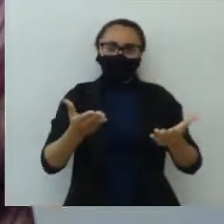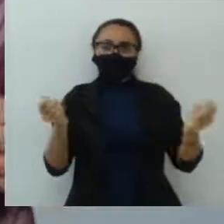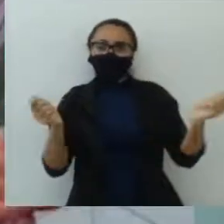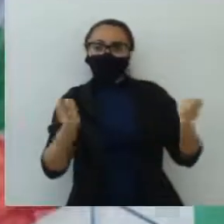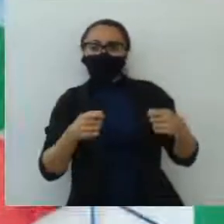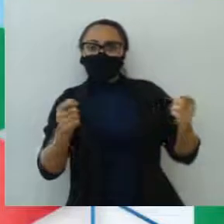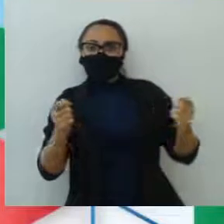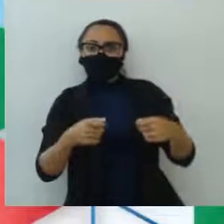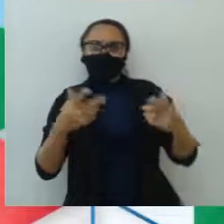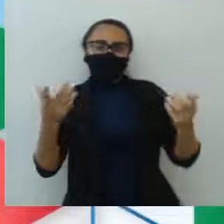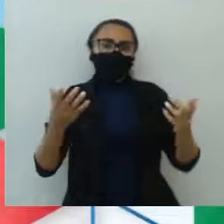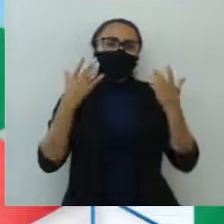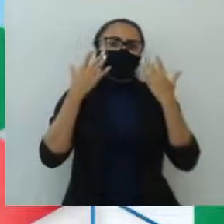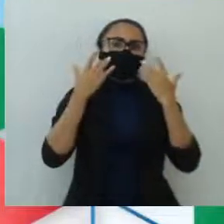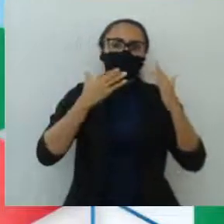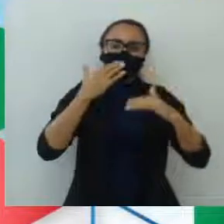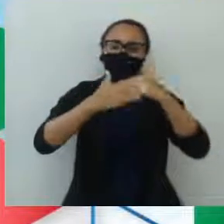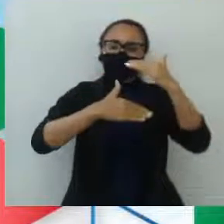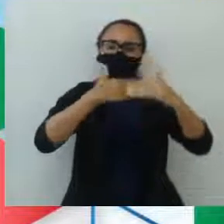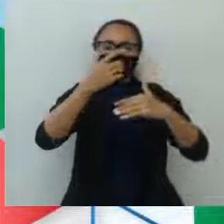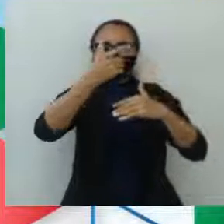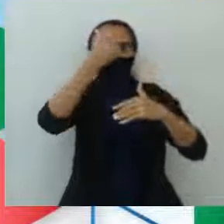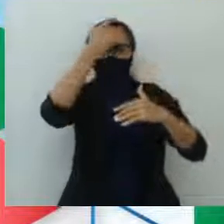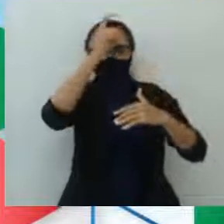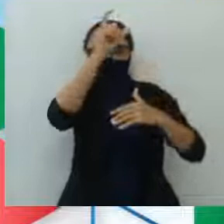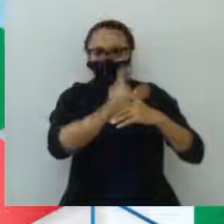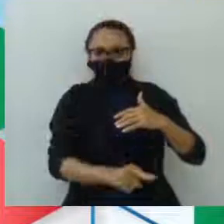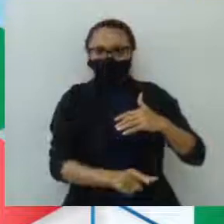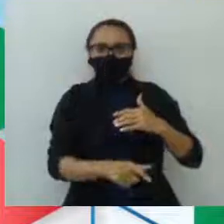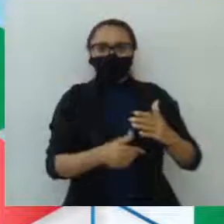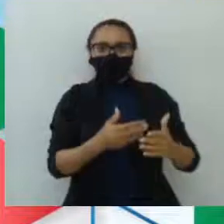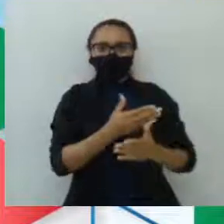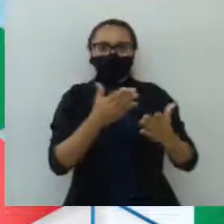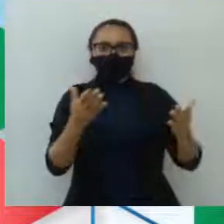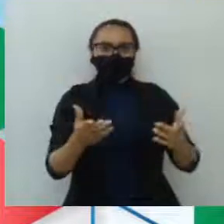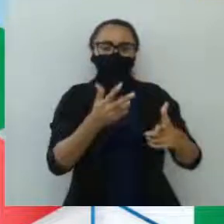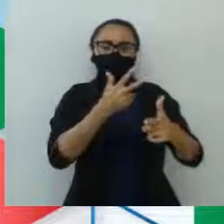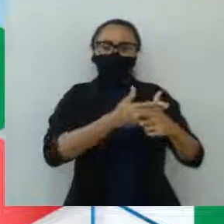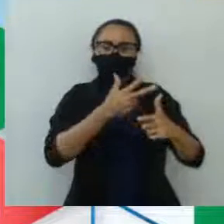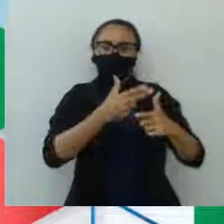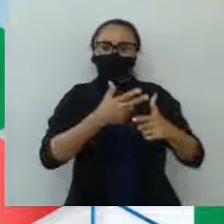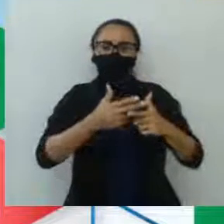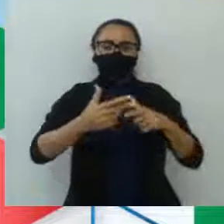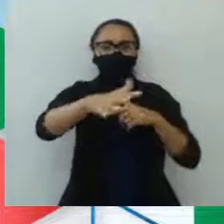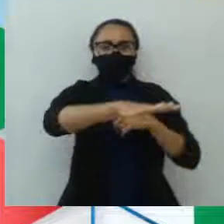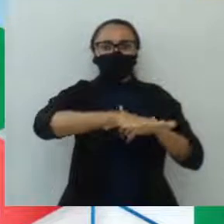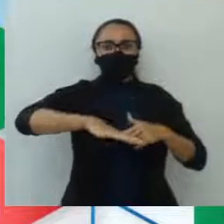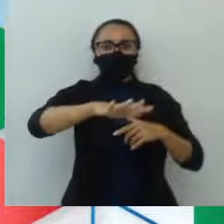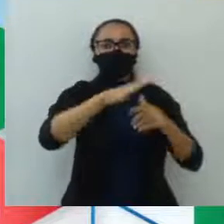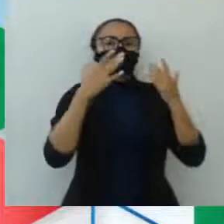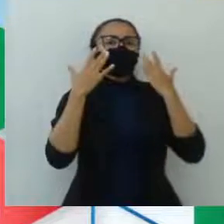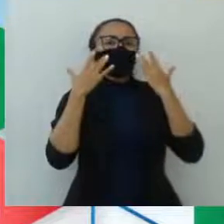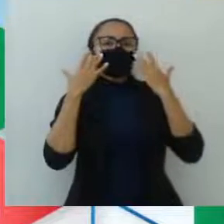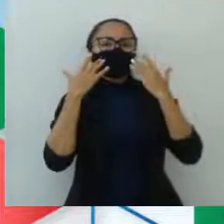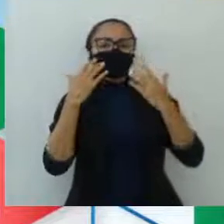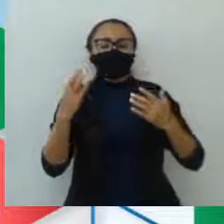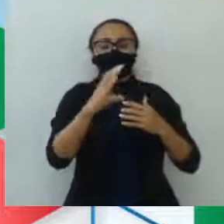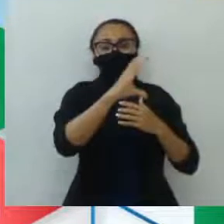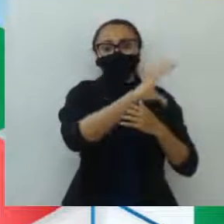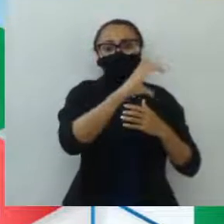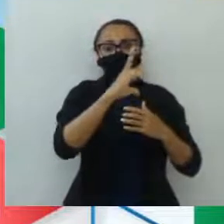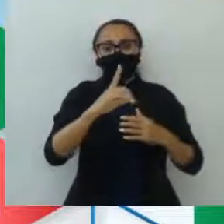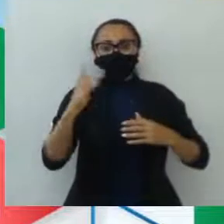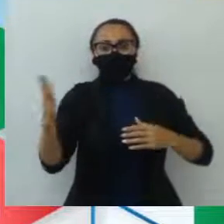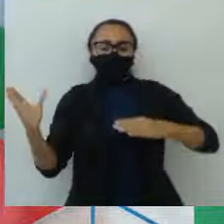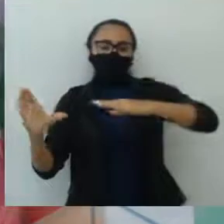Possibilidades dramáticas pela construção da personagem, da ação, da cena, do espaço cênico e do espaço dramático, do clássico ao